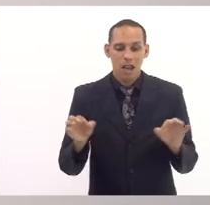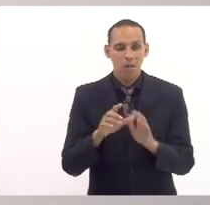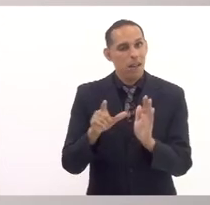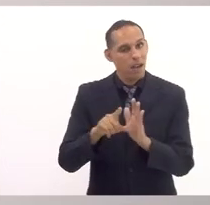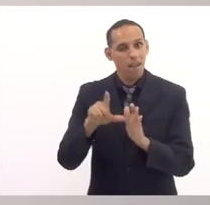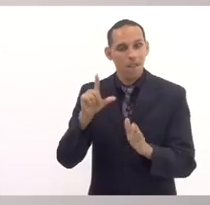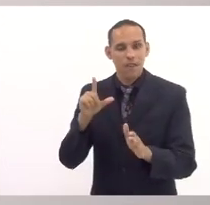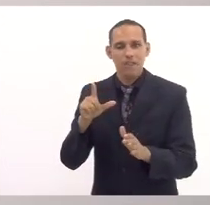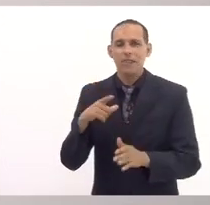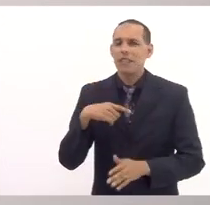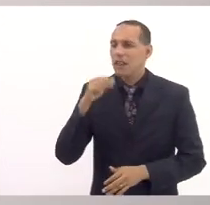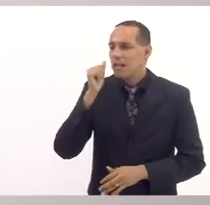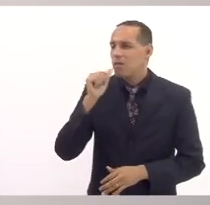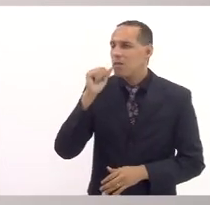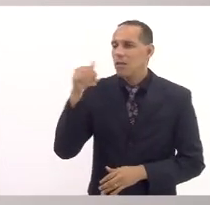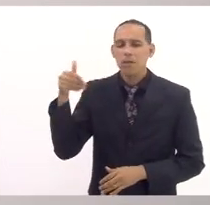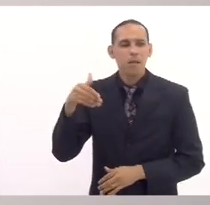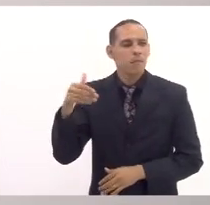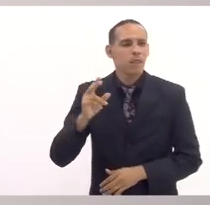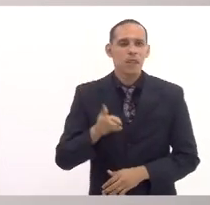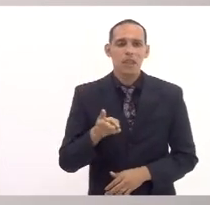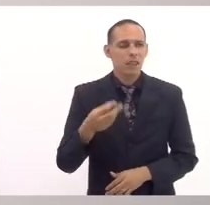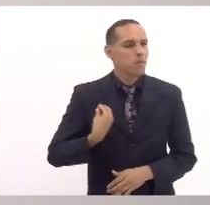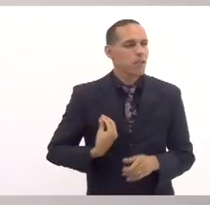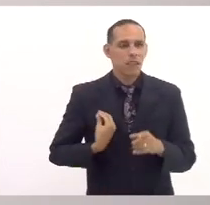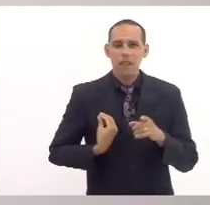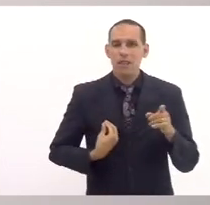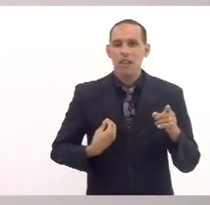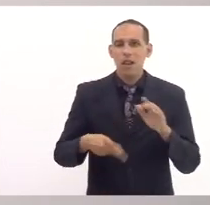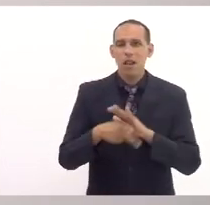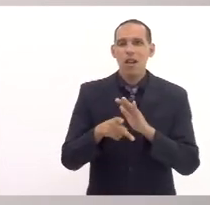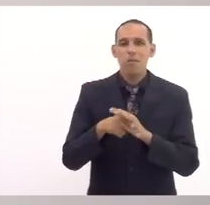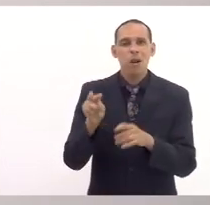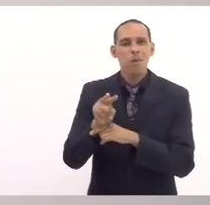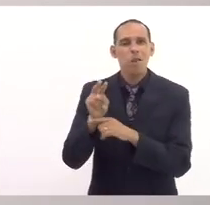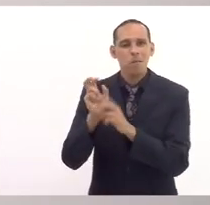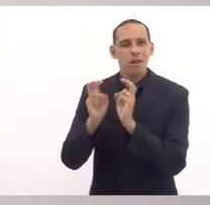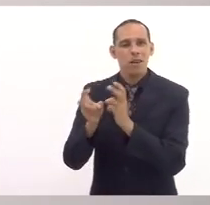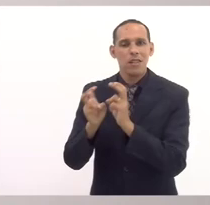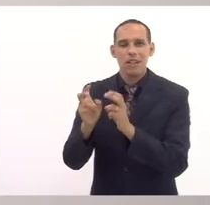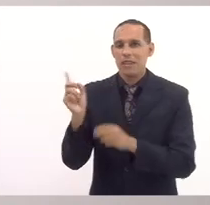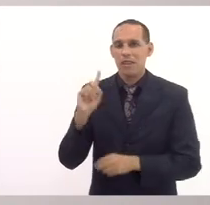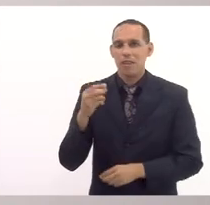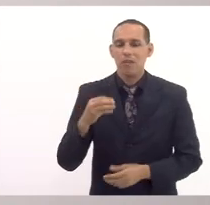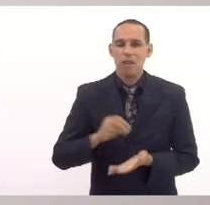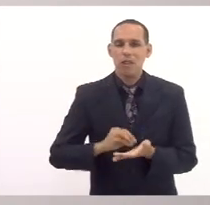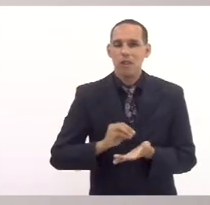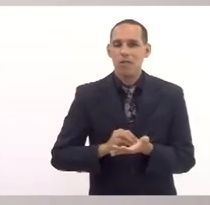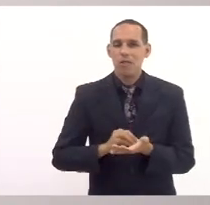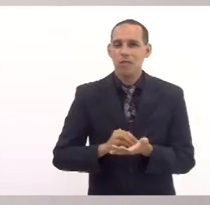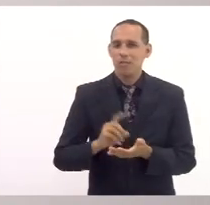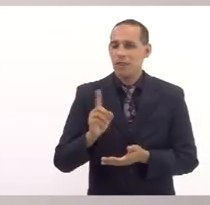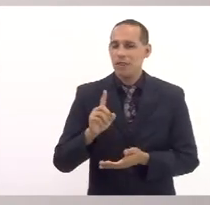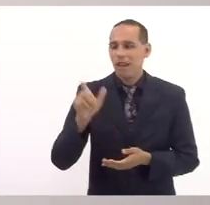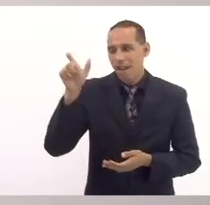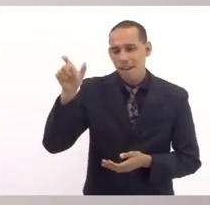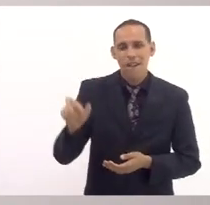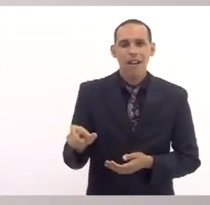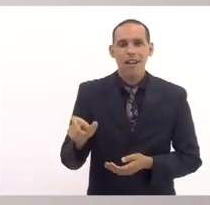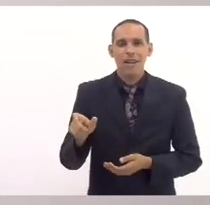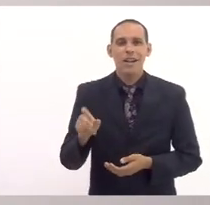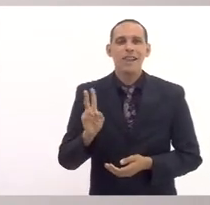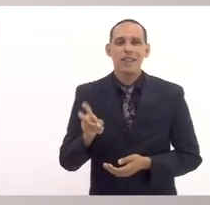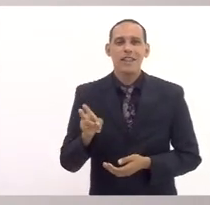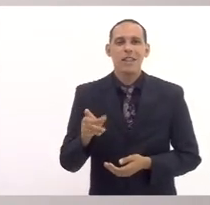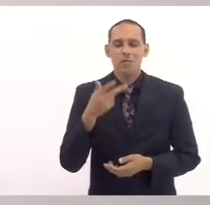menina que sempre participa das audiências, está aí, ela presente, do Observatório dos Trens, não? Não. Não, ela que sempre